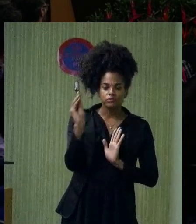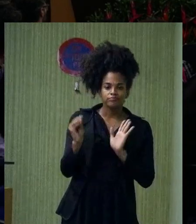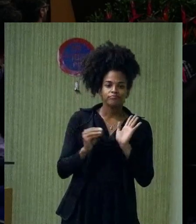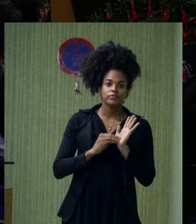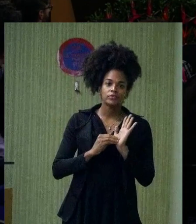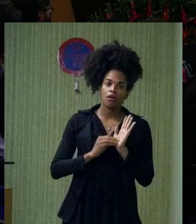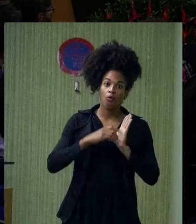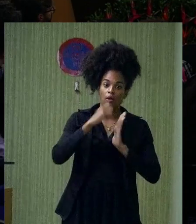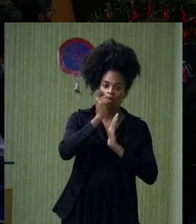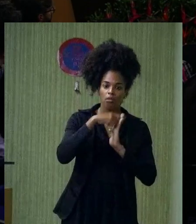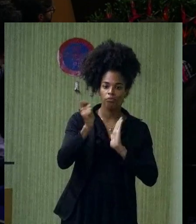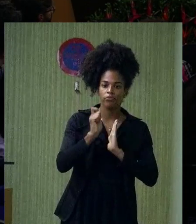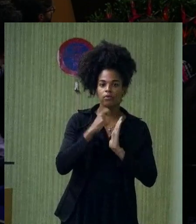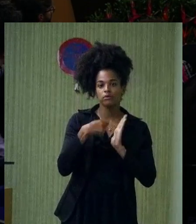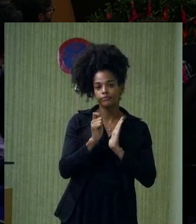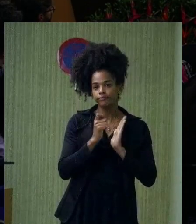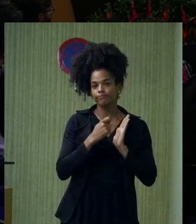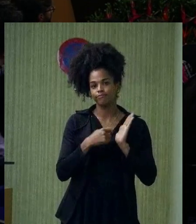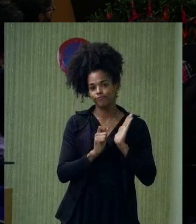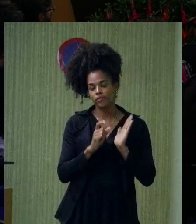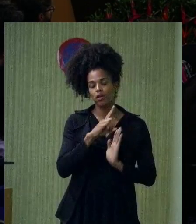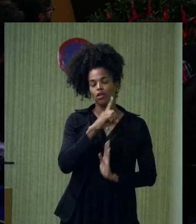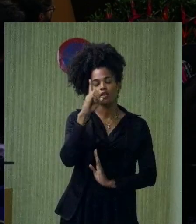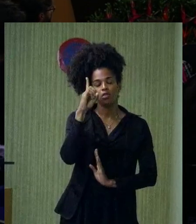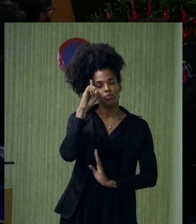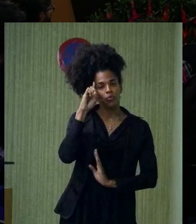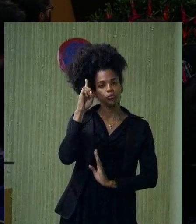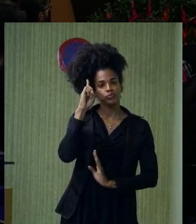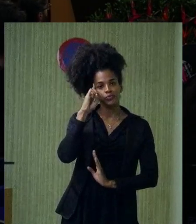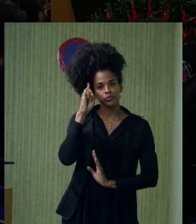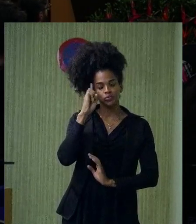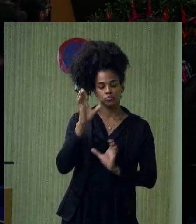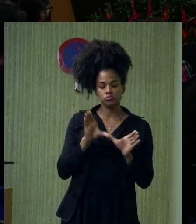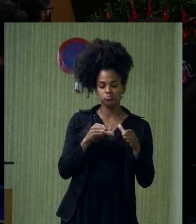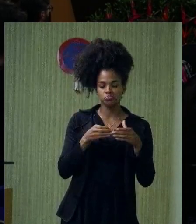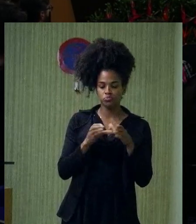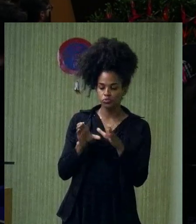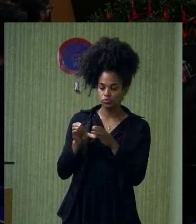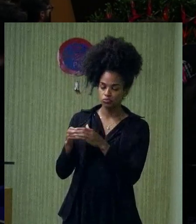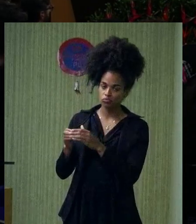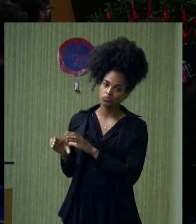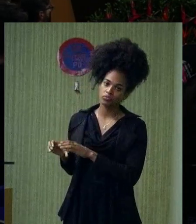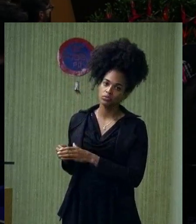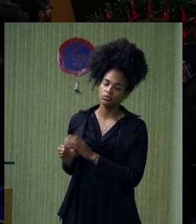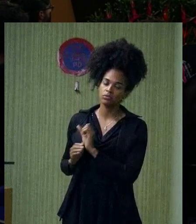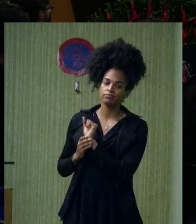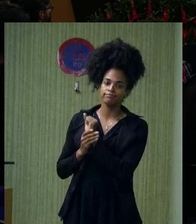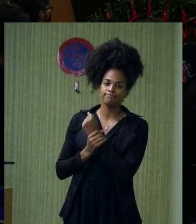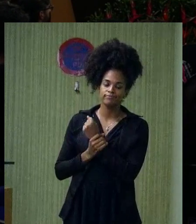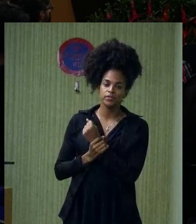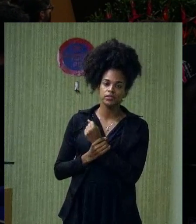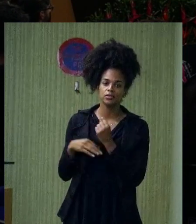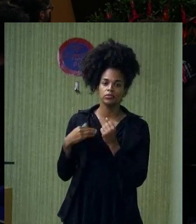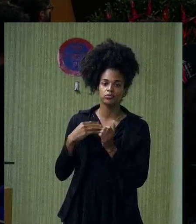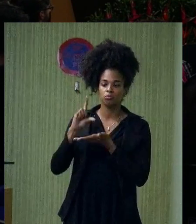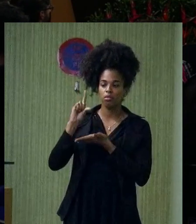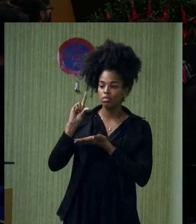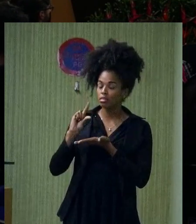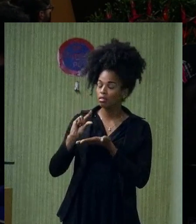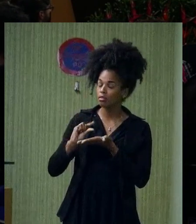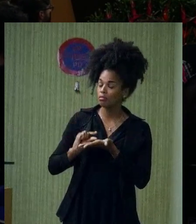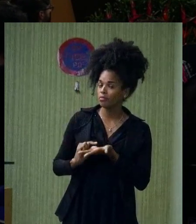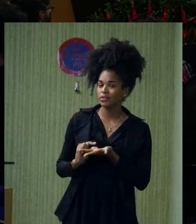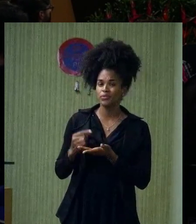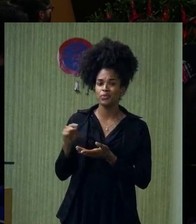checklist que nós íamos diariamente em equipes nos abrigos para tentar ar essa situação para ver alguma